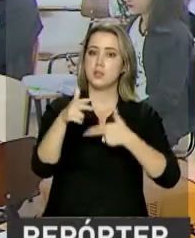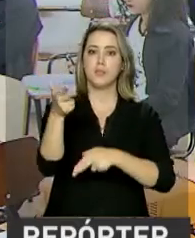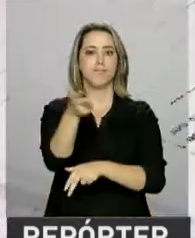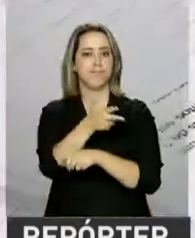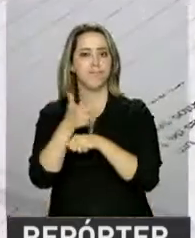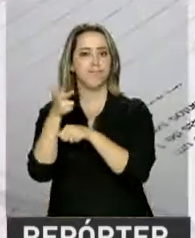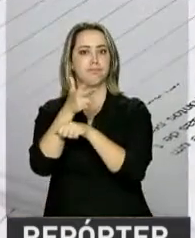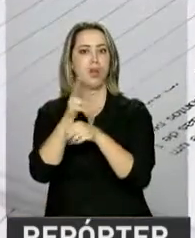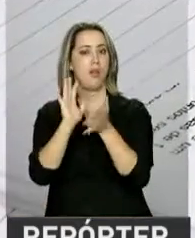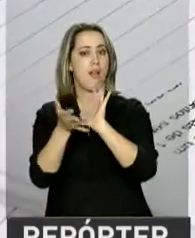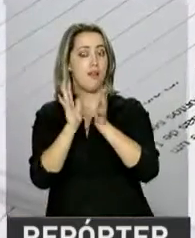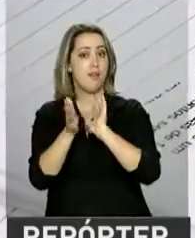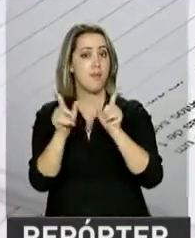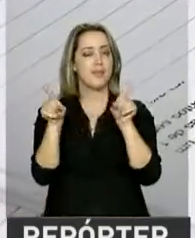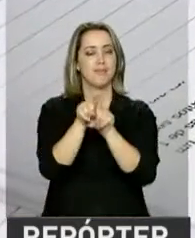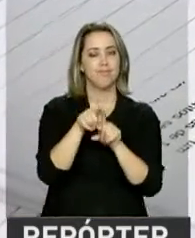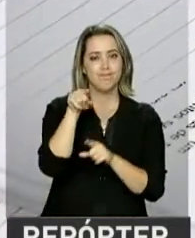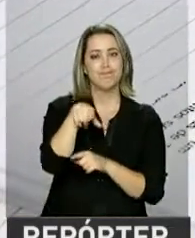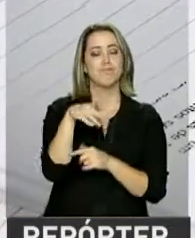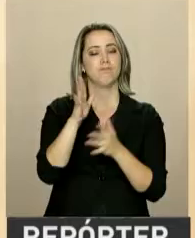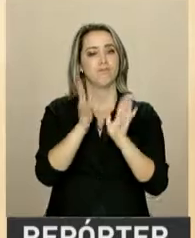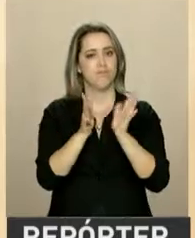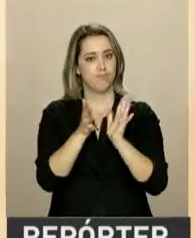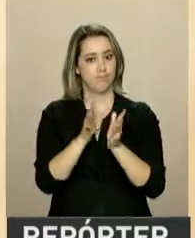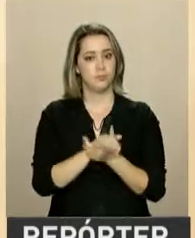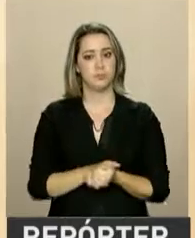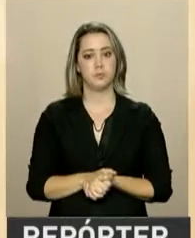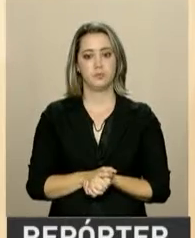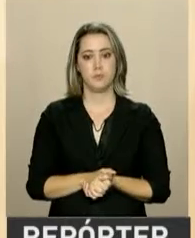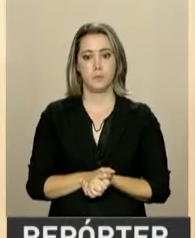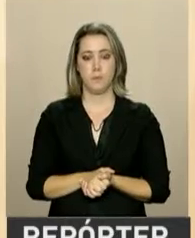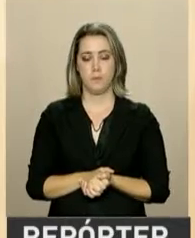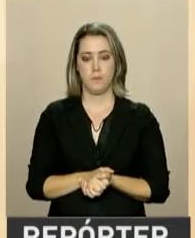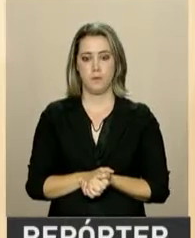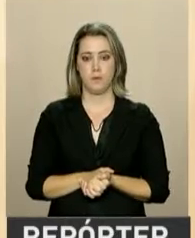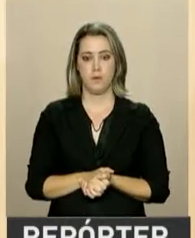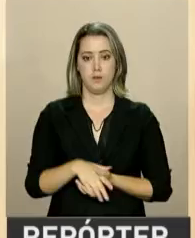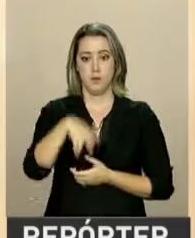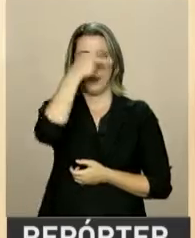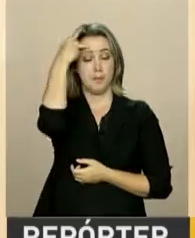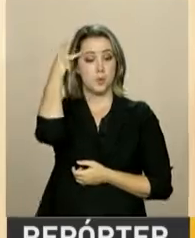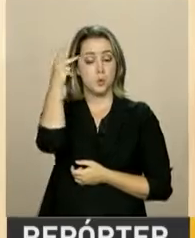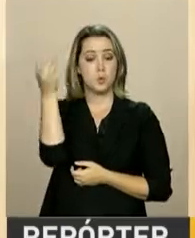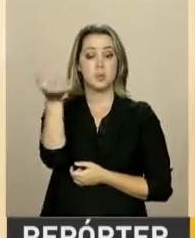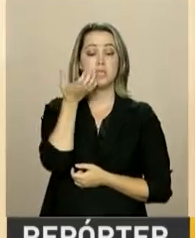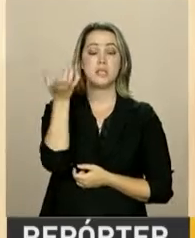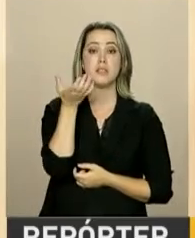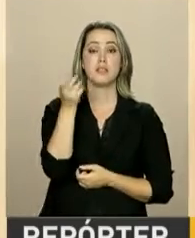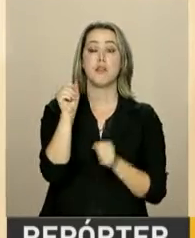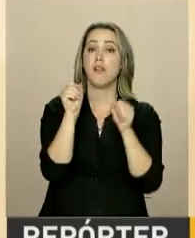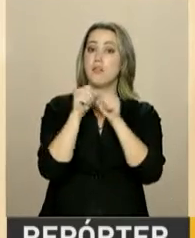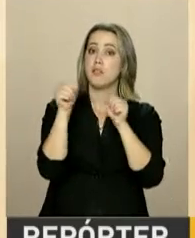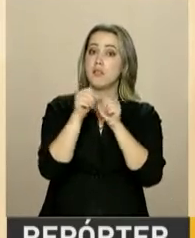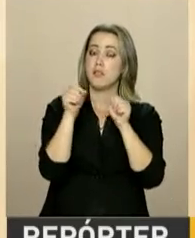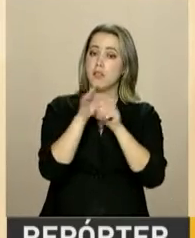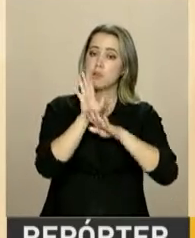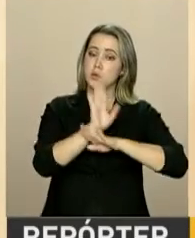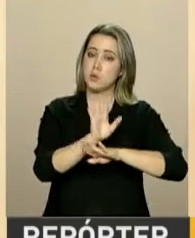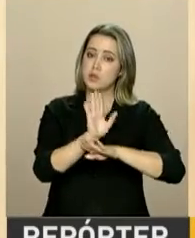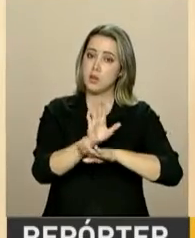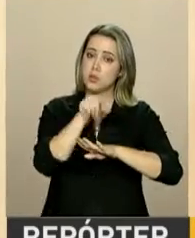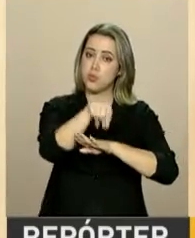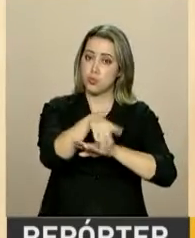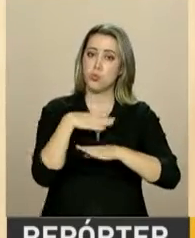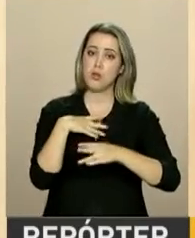libras a língua brasileira de sinais a que ele está sedado que desejarem fazer com esse auxílio